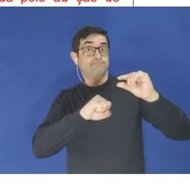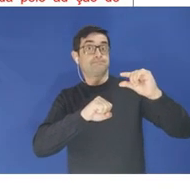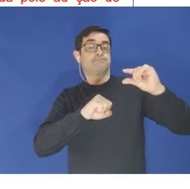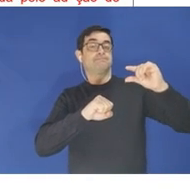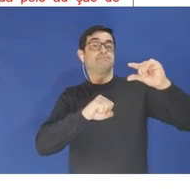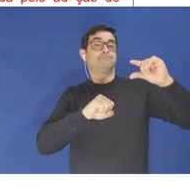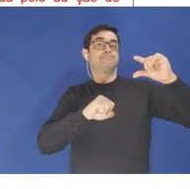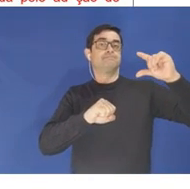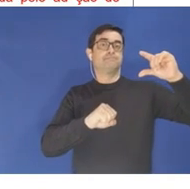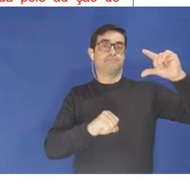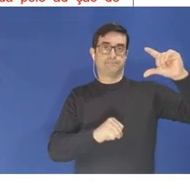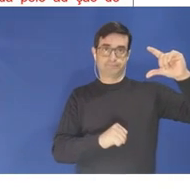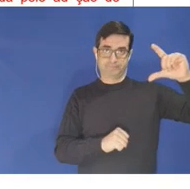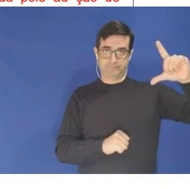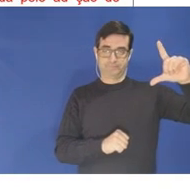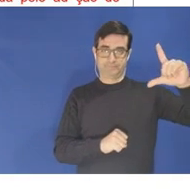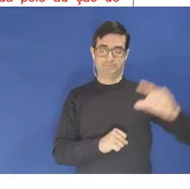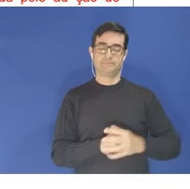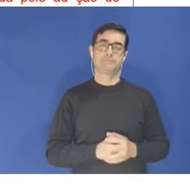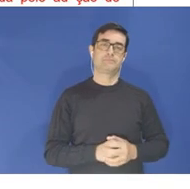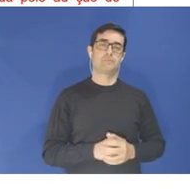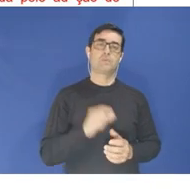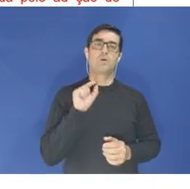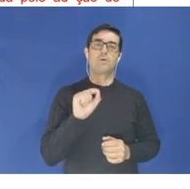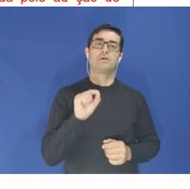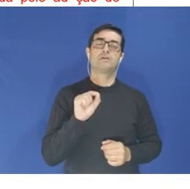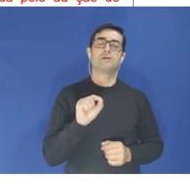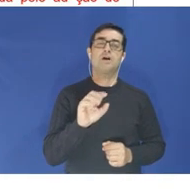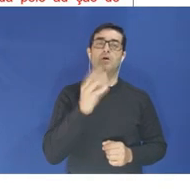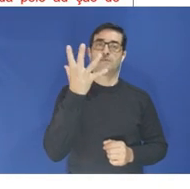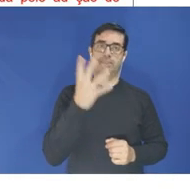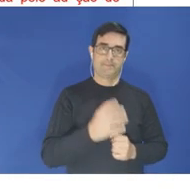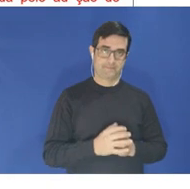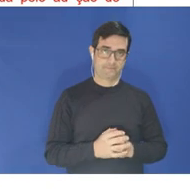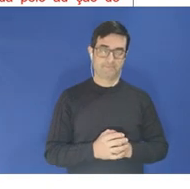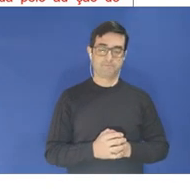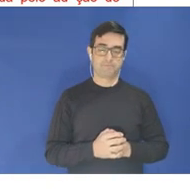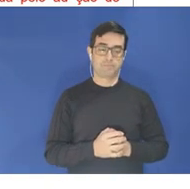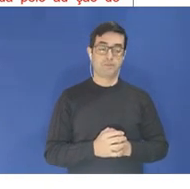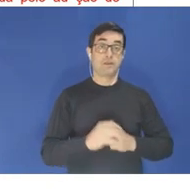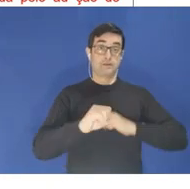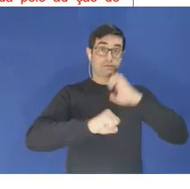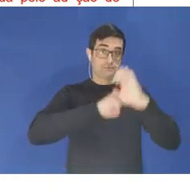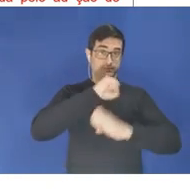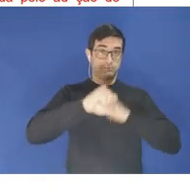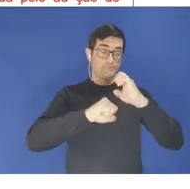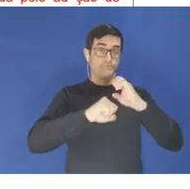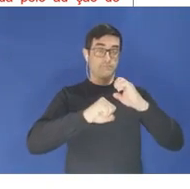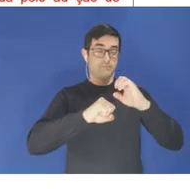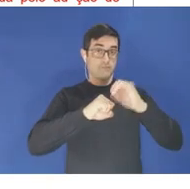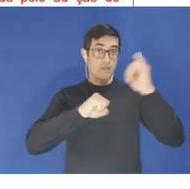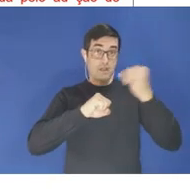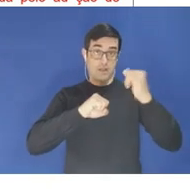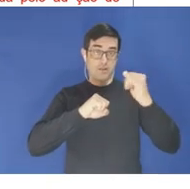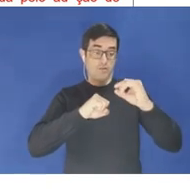nuclear efetiva substancialmente num período. O que isso vai fazer? Conforme eu vou aumentando a carga